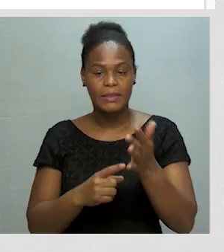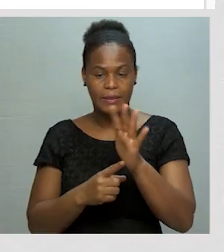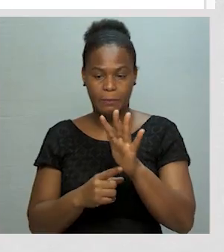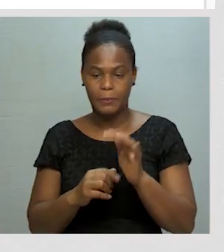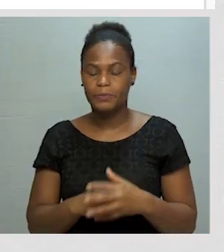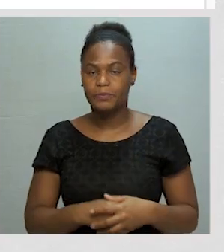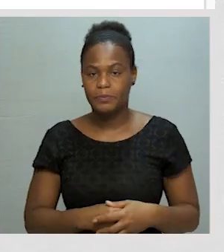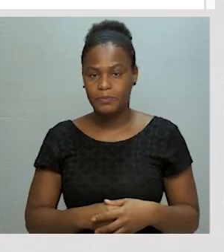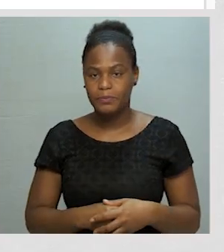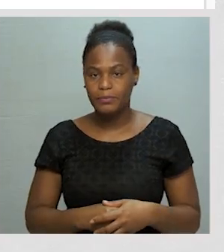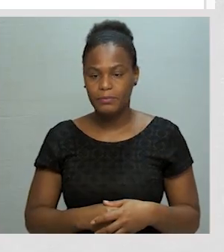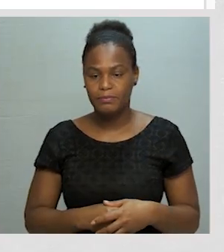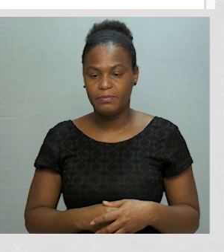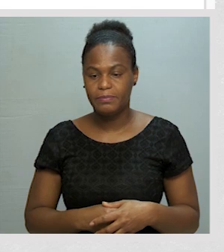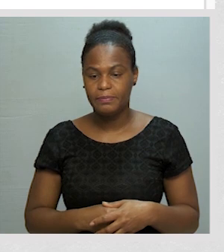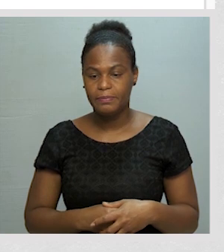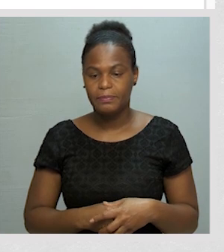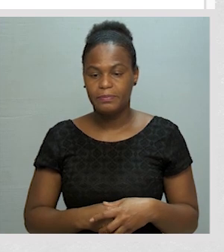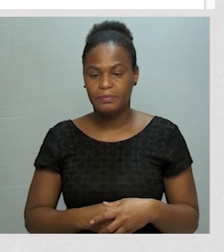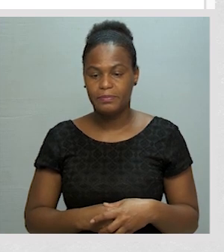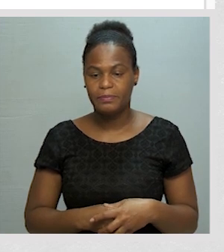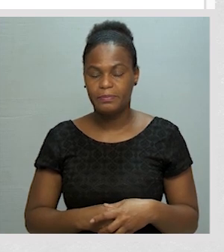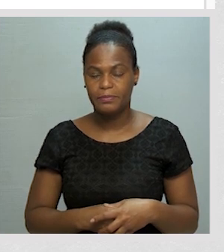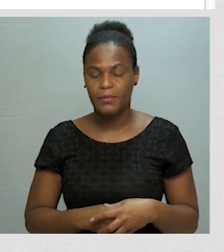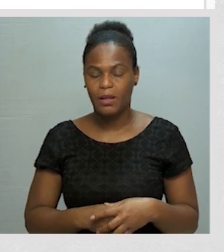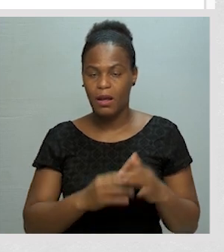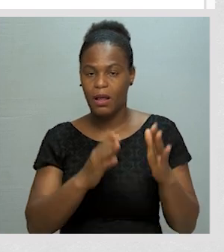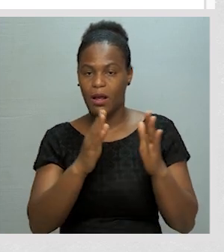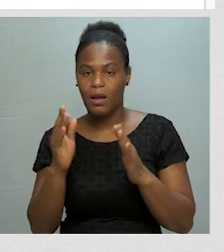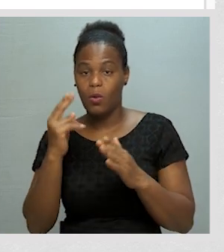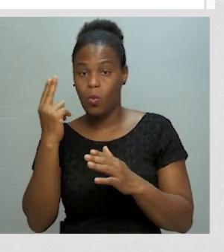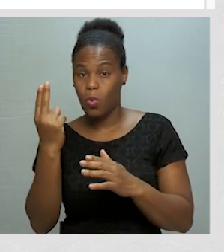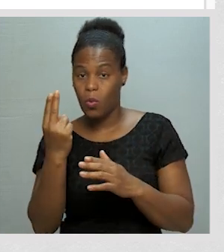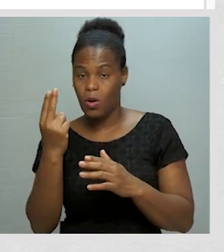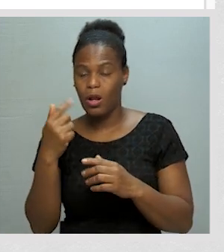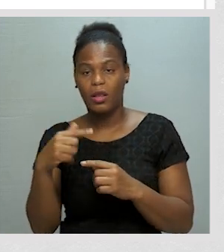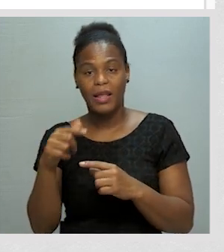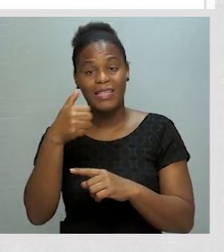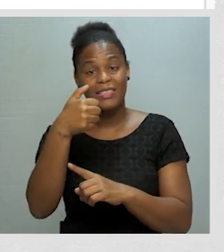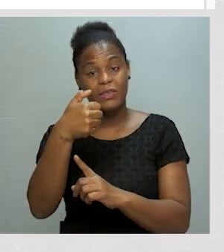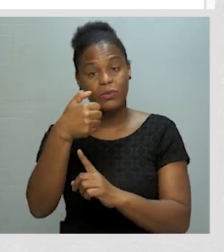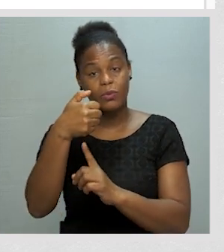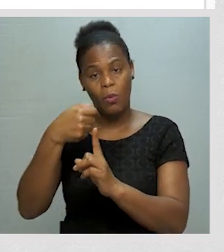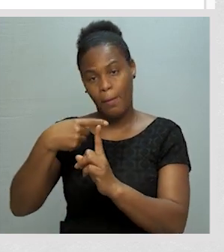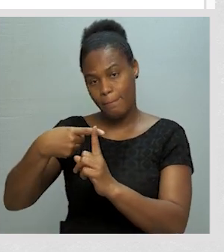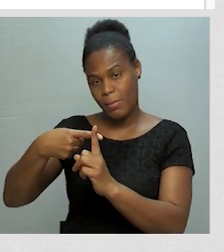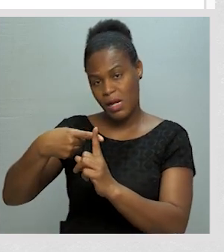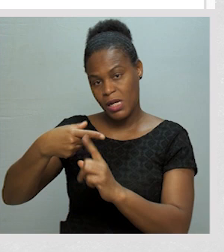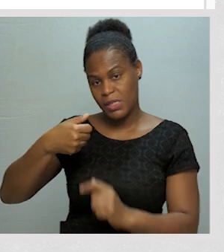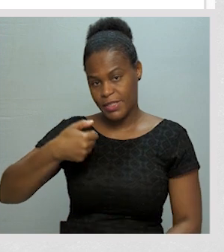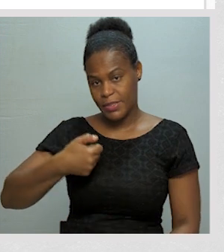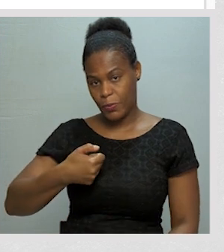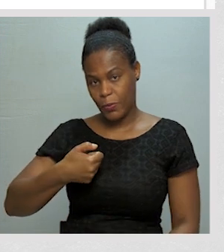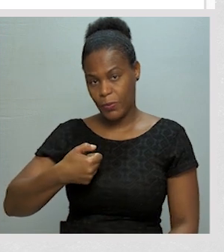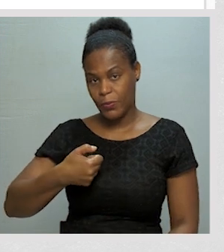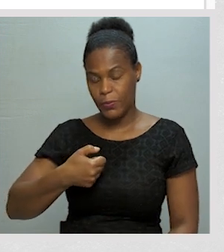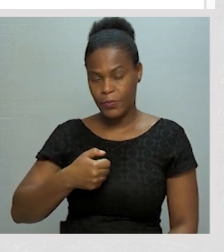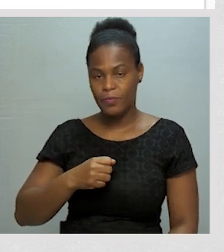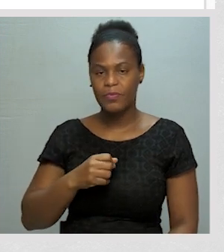dezena. E aqui, 5 mais 3, 8. E do outro lado, nós acho que temos algo